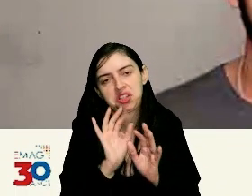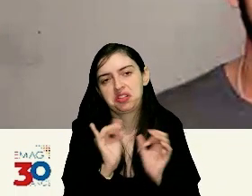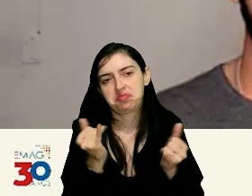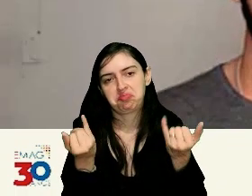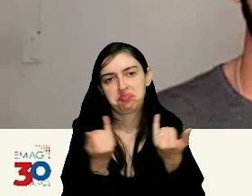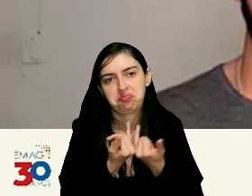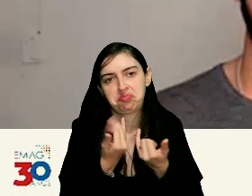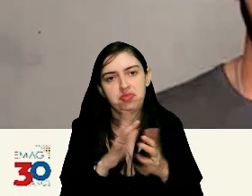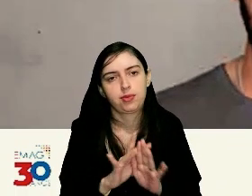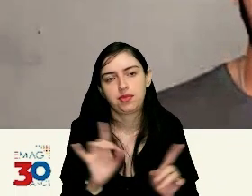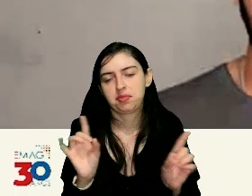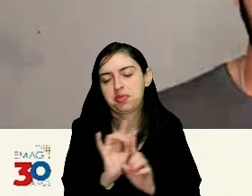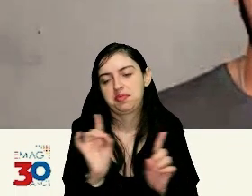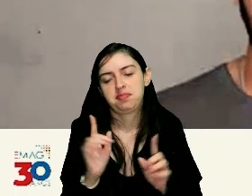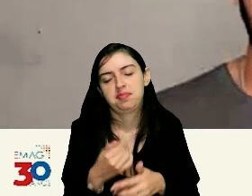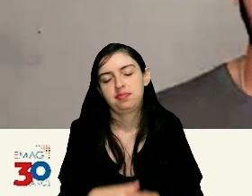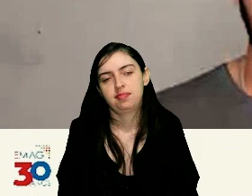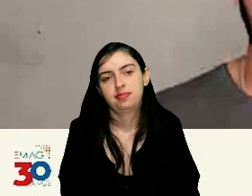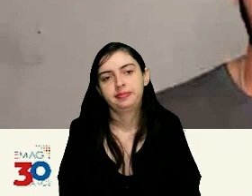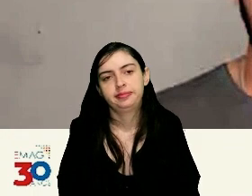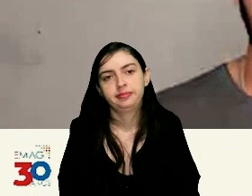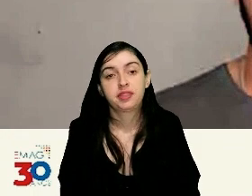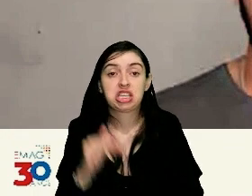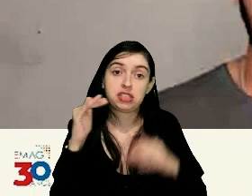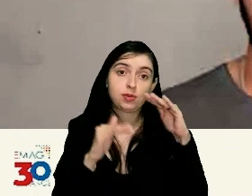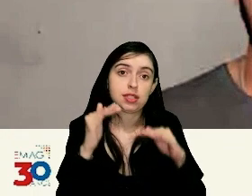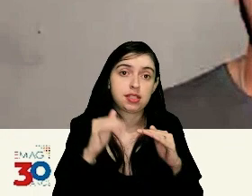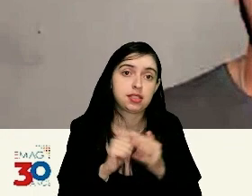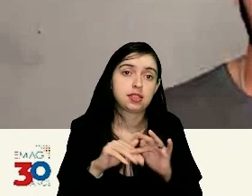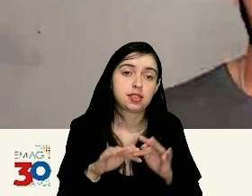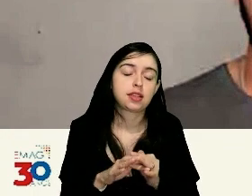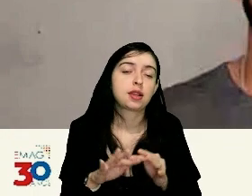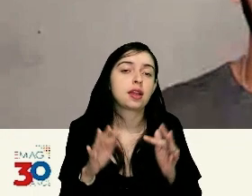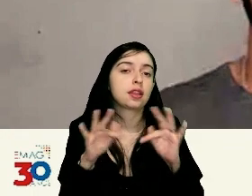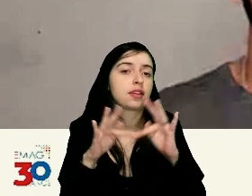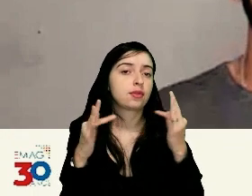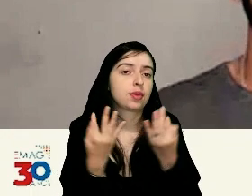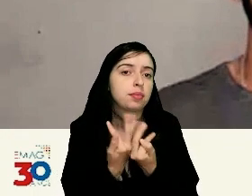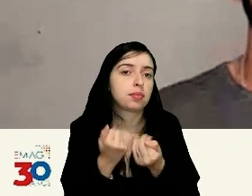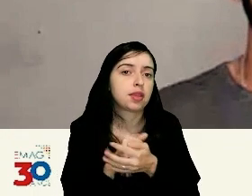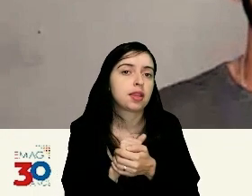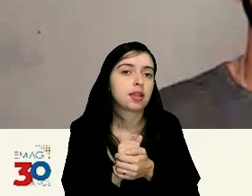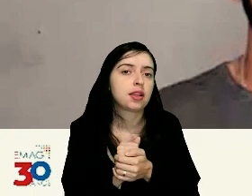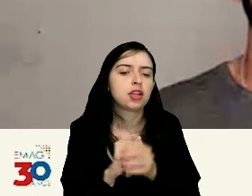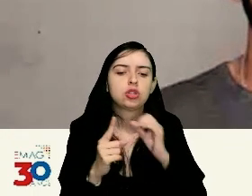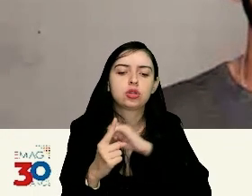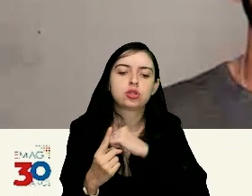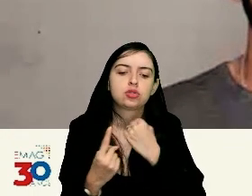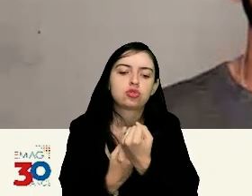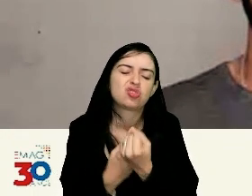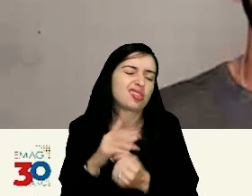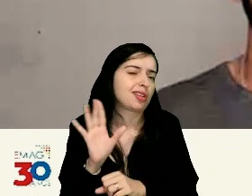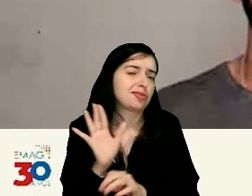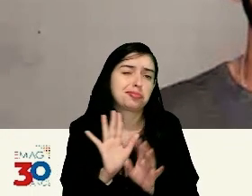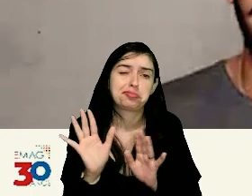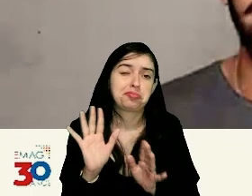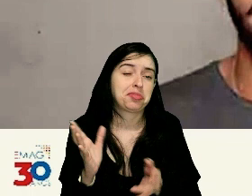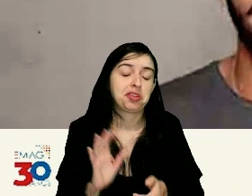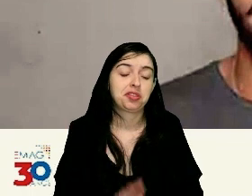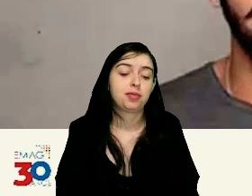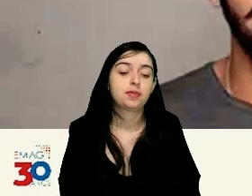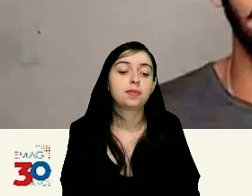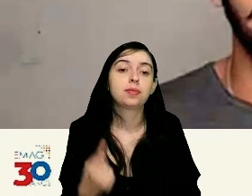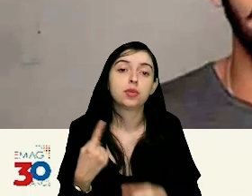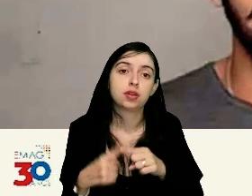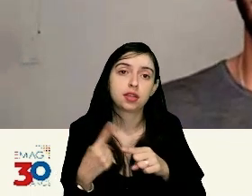virá. Às vezes das nossas próprias parceiras ou parceiros, e da sociedade muito menos. Porque estamos